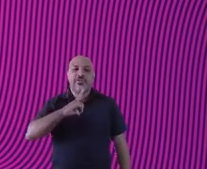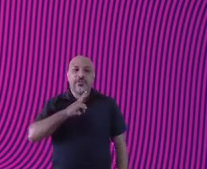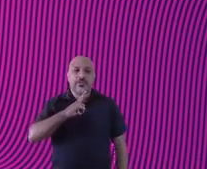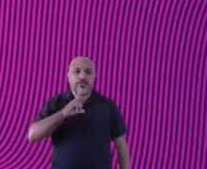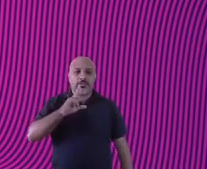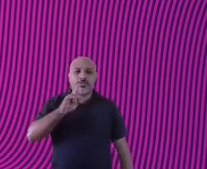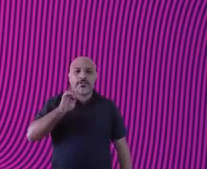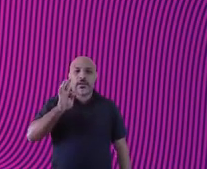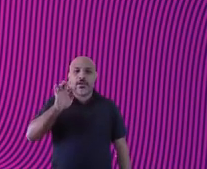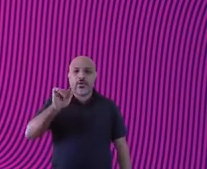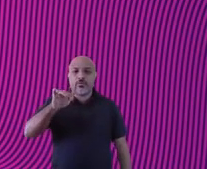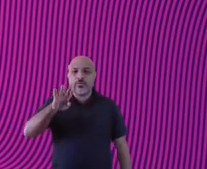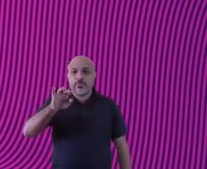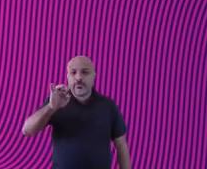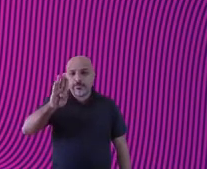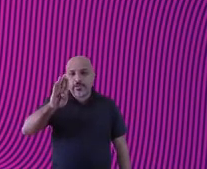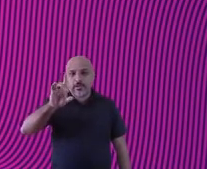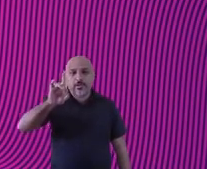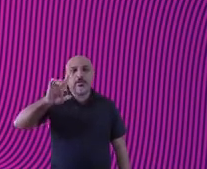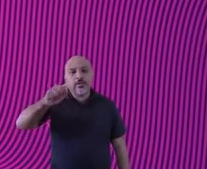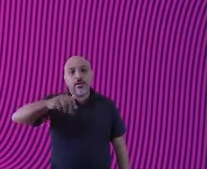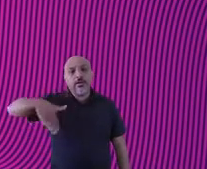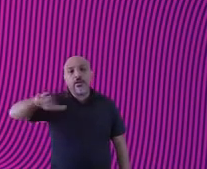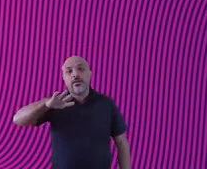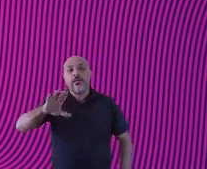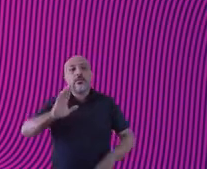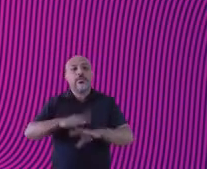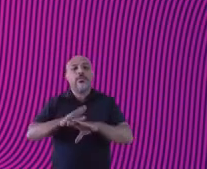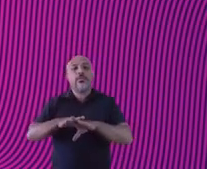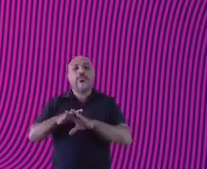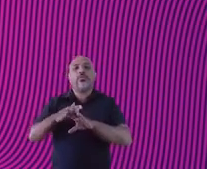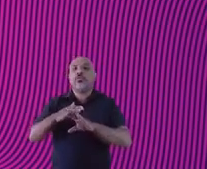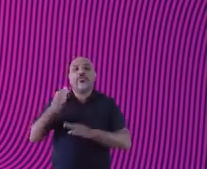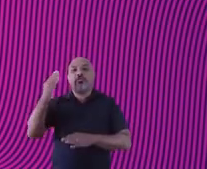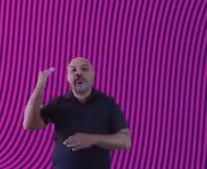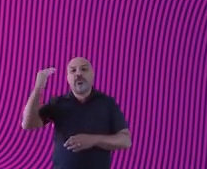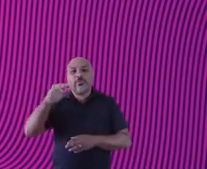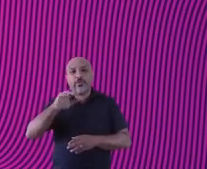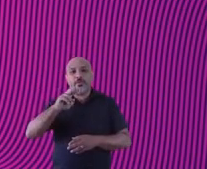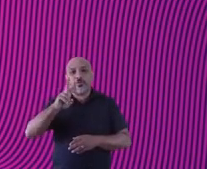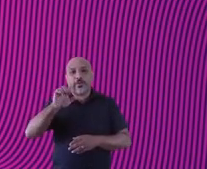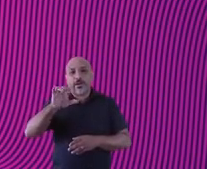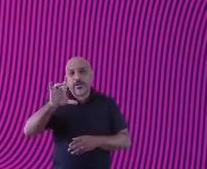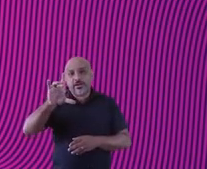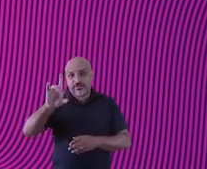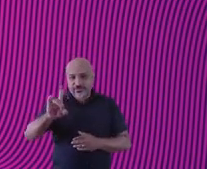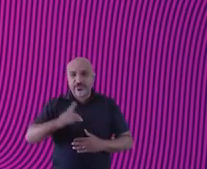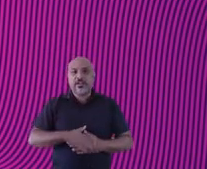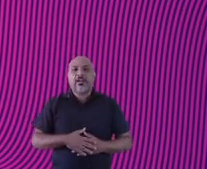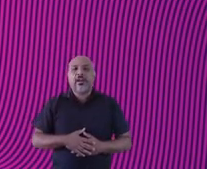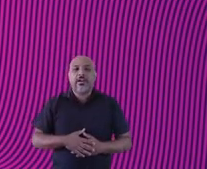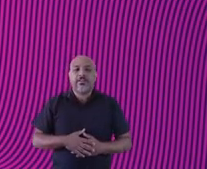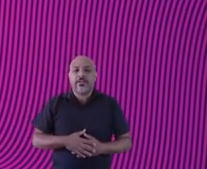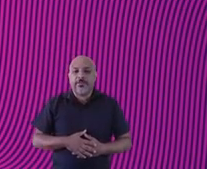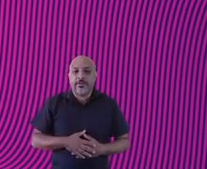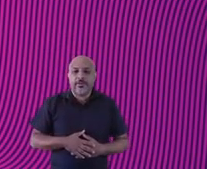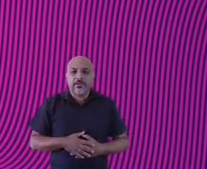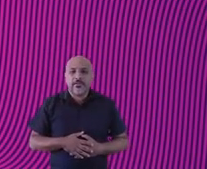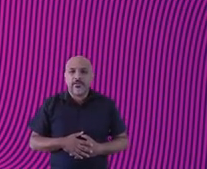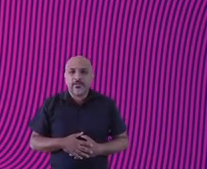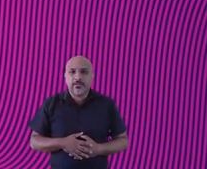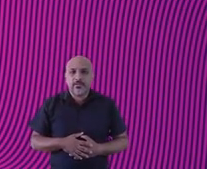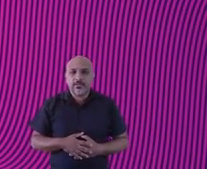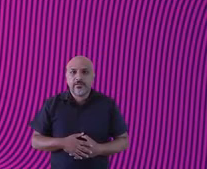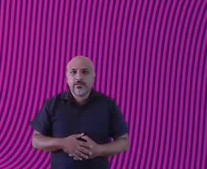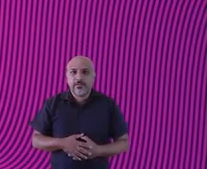e o transplante autólogo e o famoso VAD. E, além de tudo, o mais